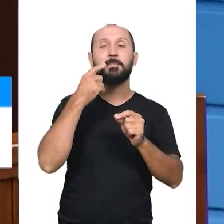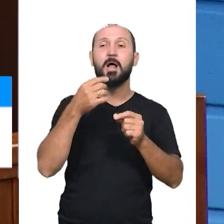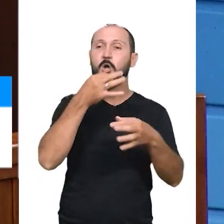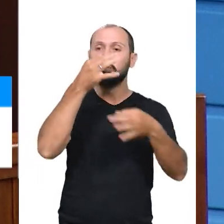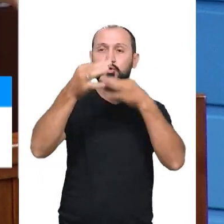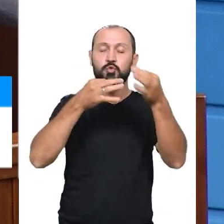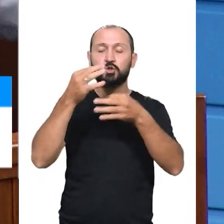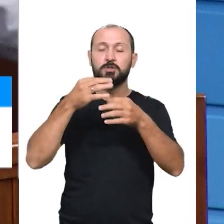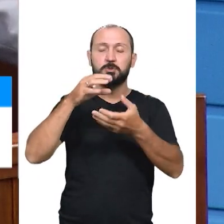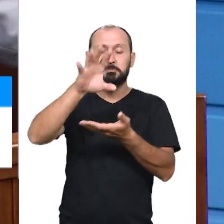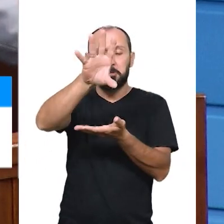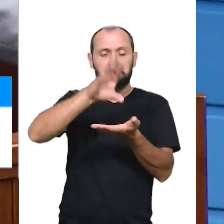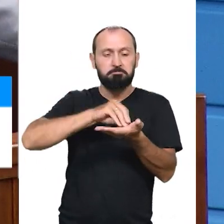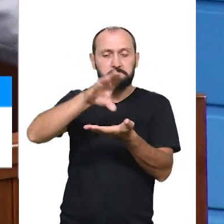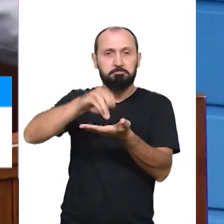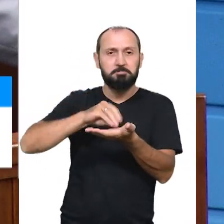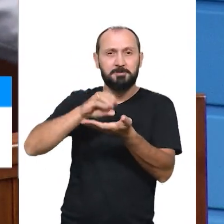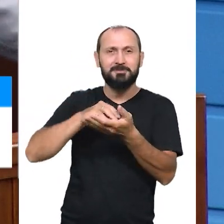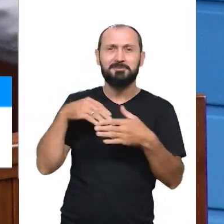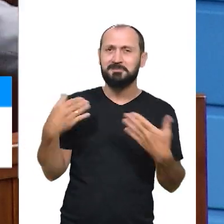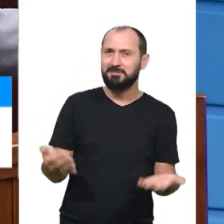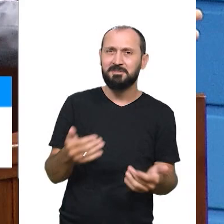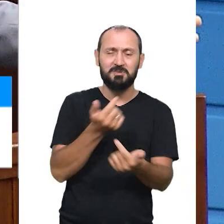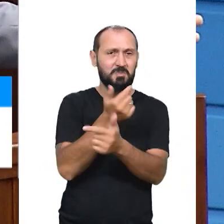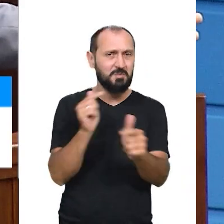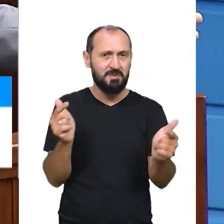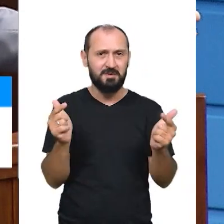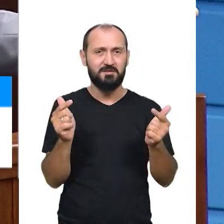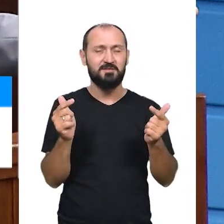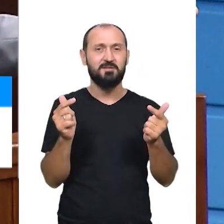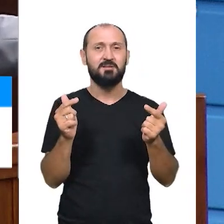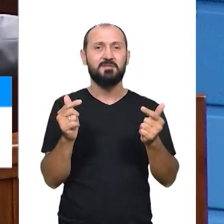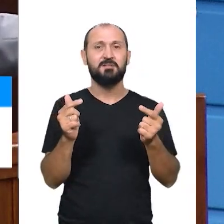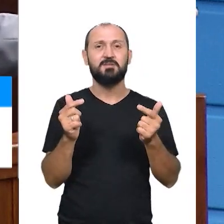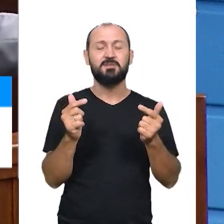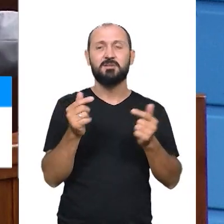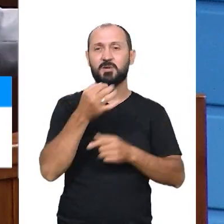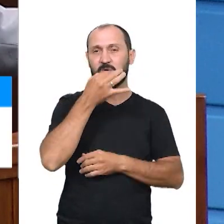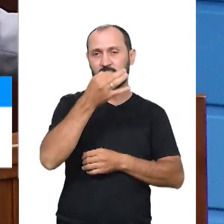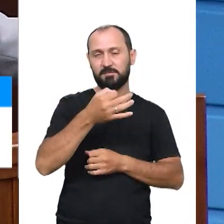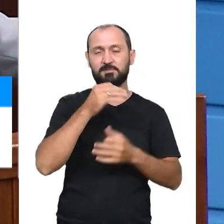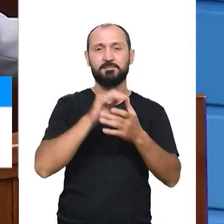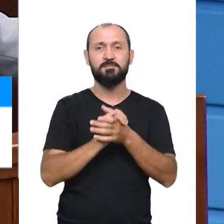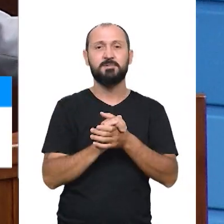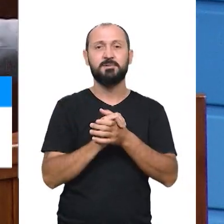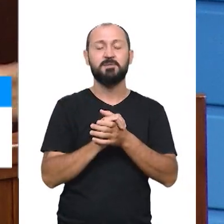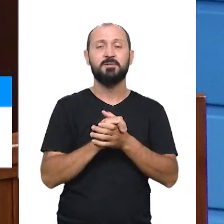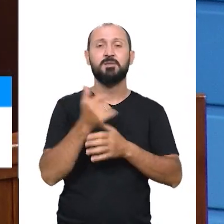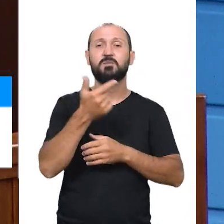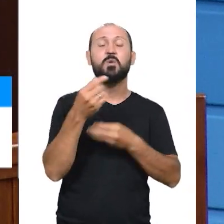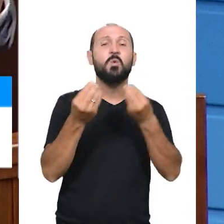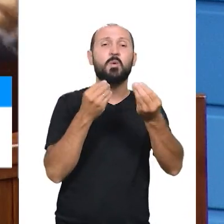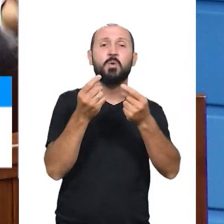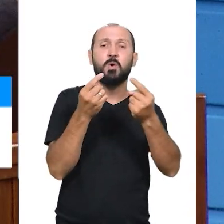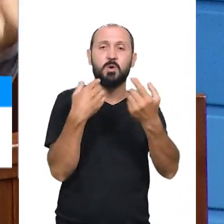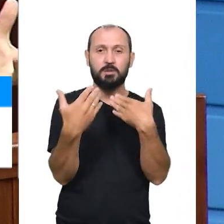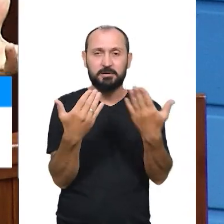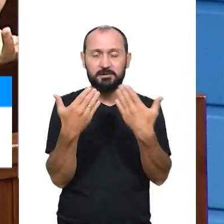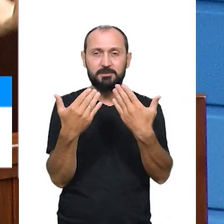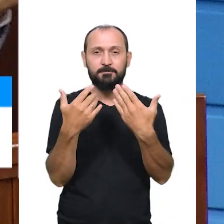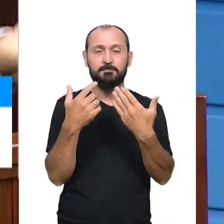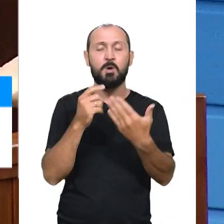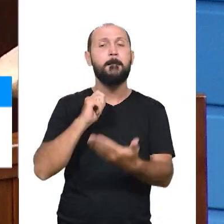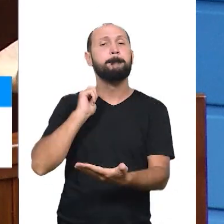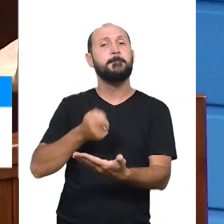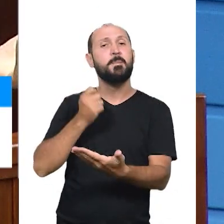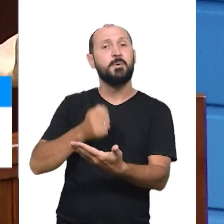para acolher sugestões. E não houve o acolhimento de sugestões. E não tem como